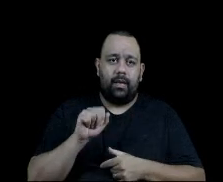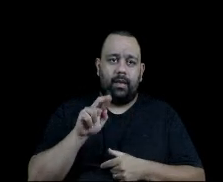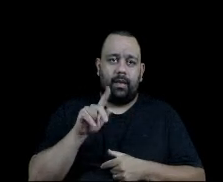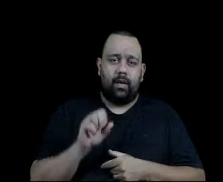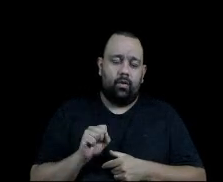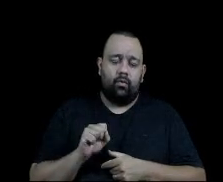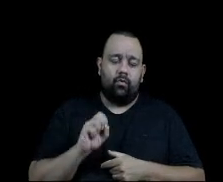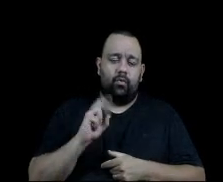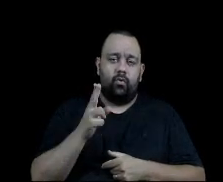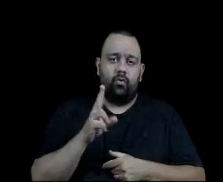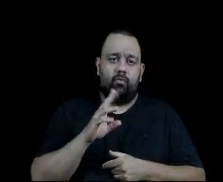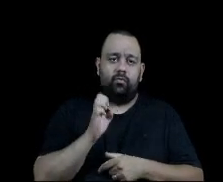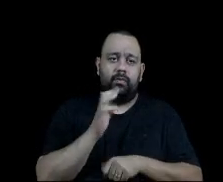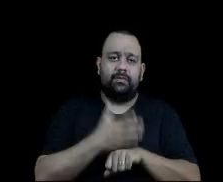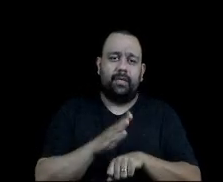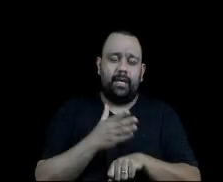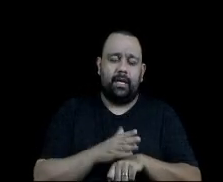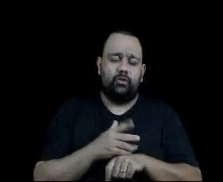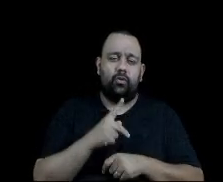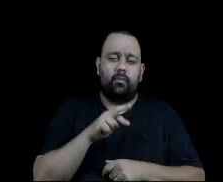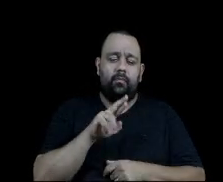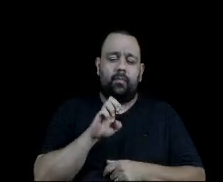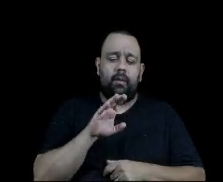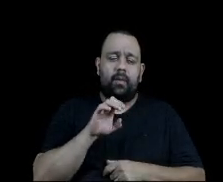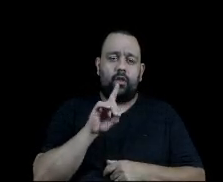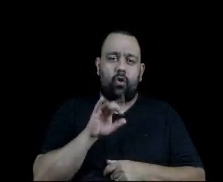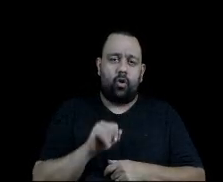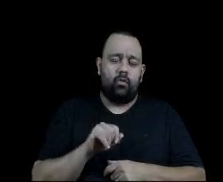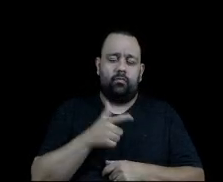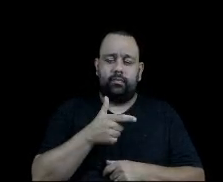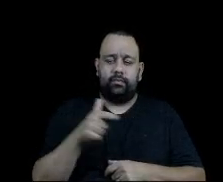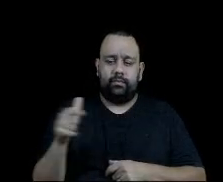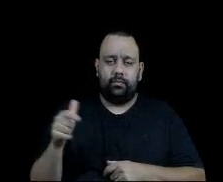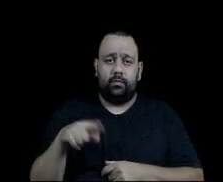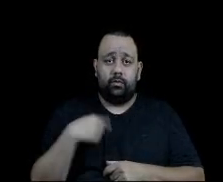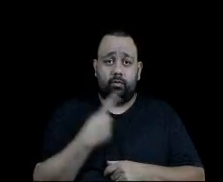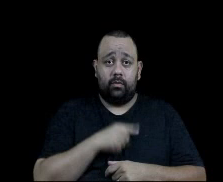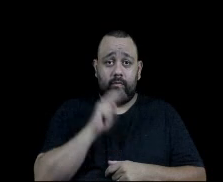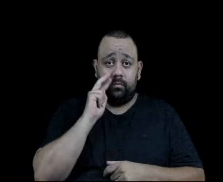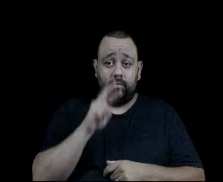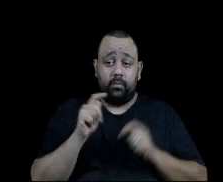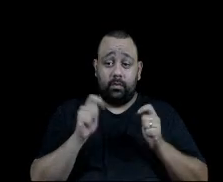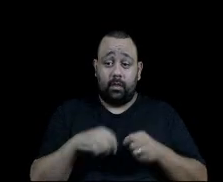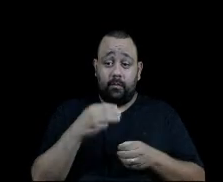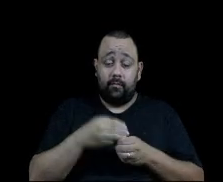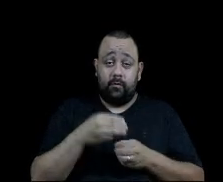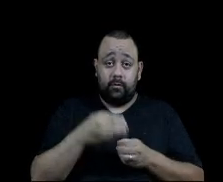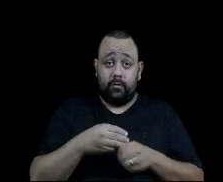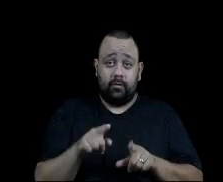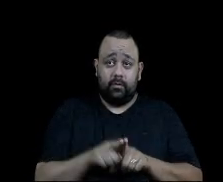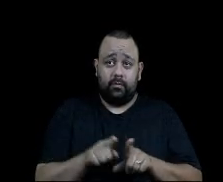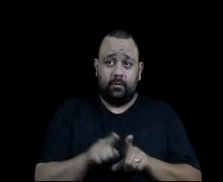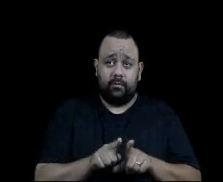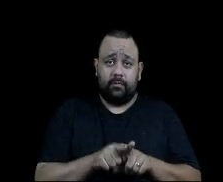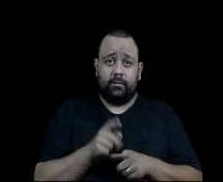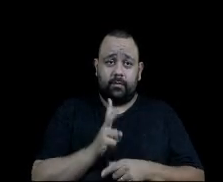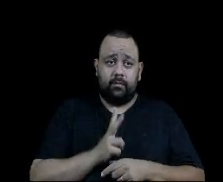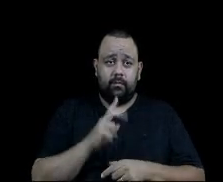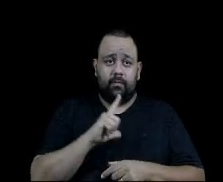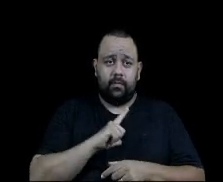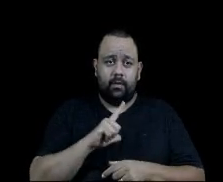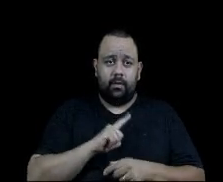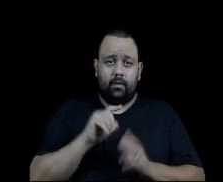cargos, depois com quem está dentro do estágio probatório e assim por diante. A gente pode verificar que o